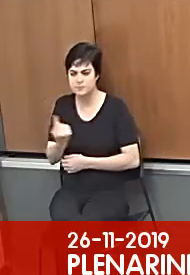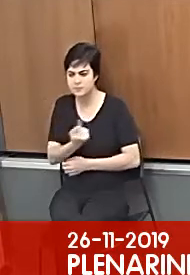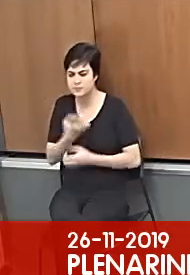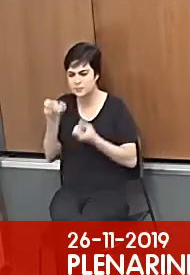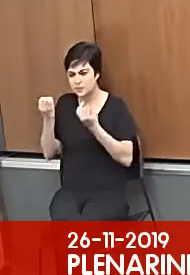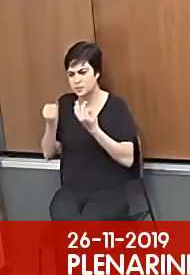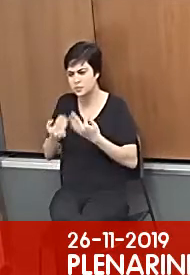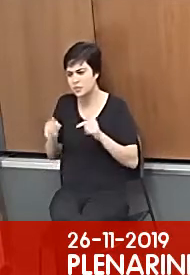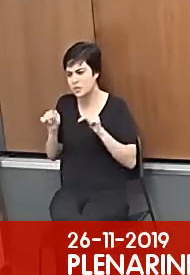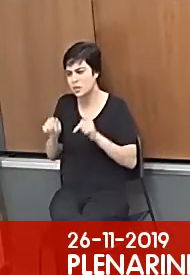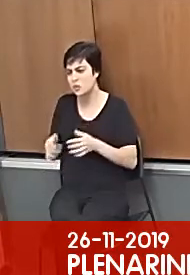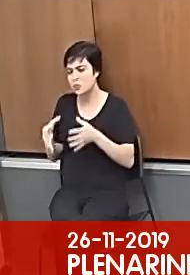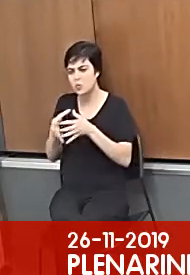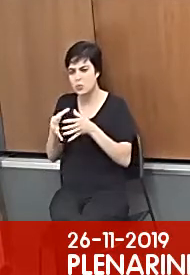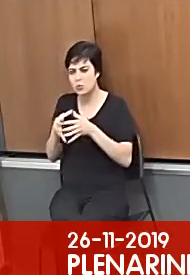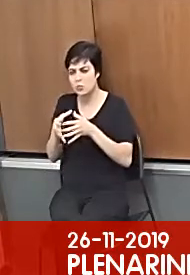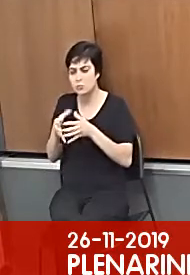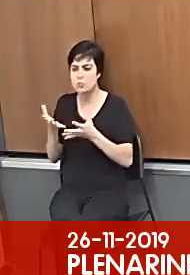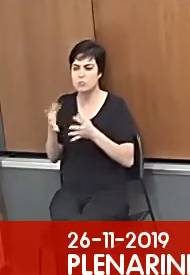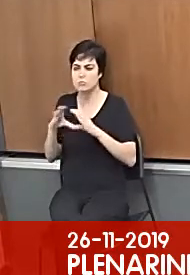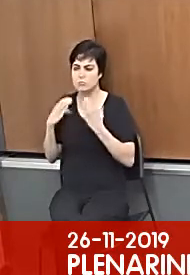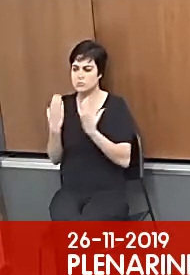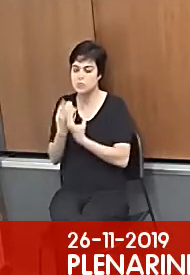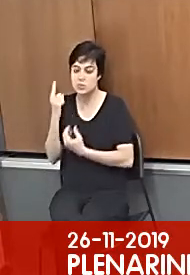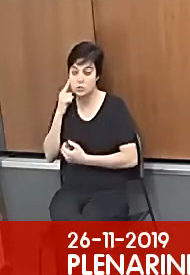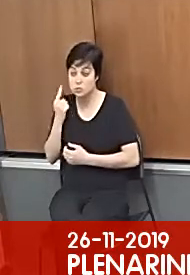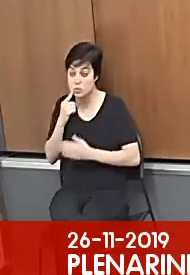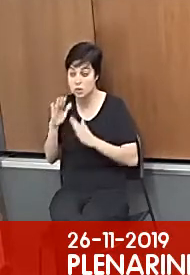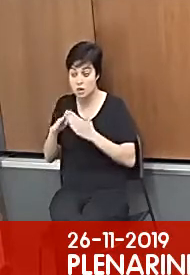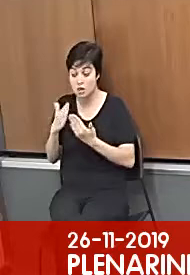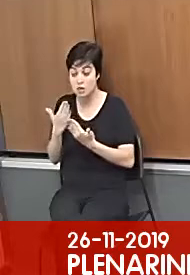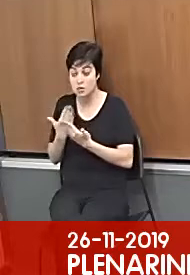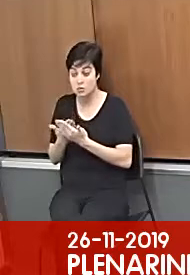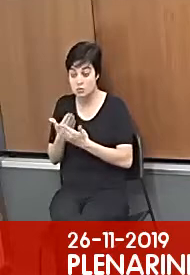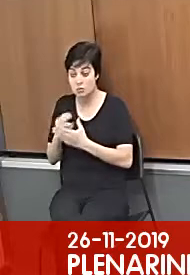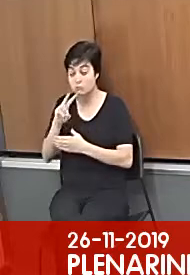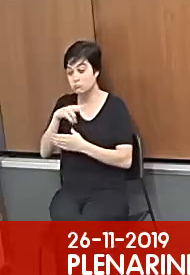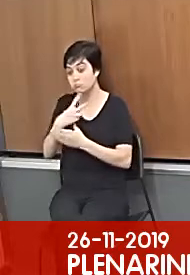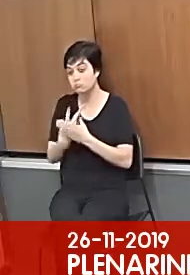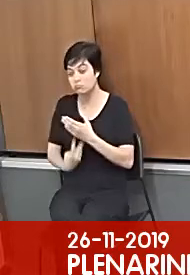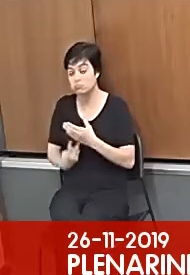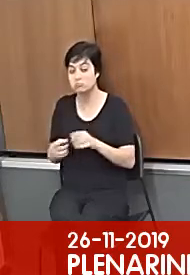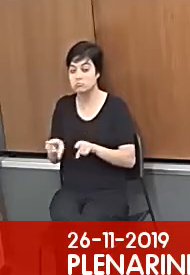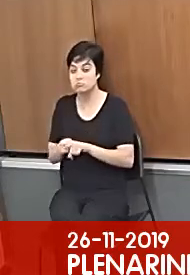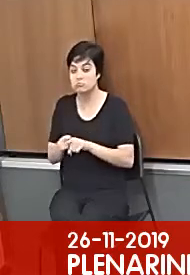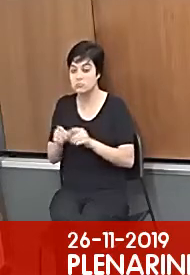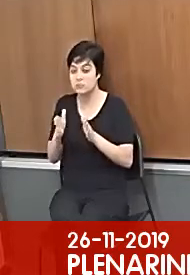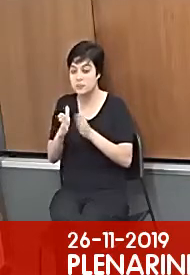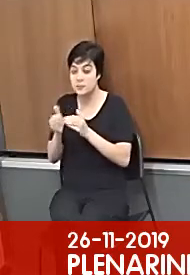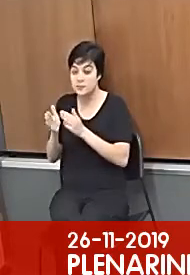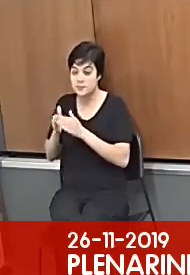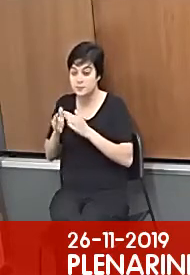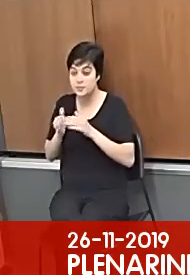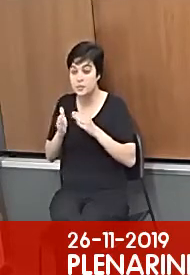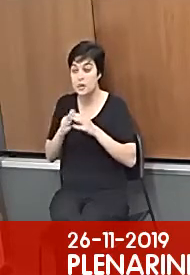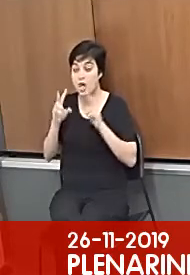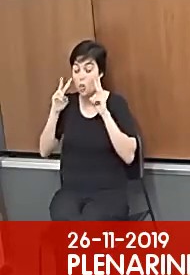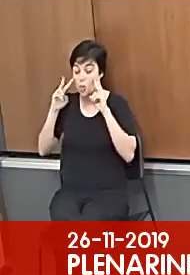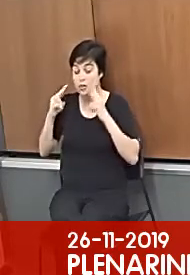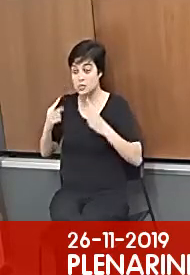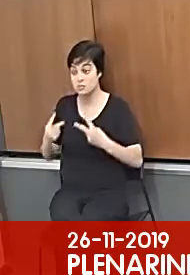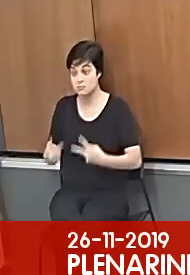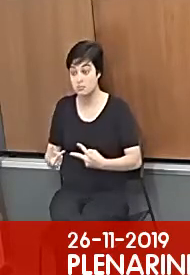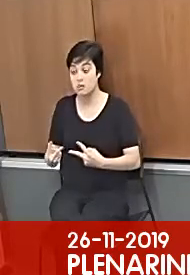da comunidade surda sobre a escola bilíngue, quando pedimos que o reconhecimento e os